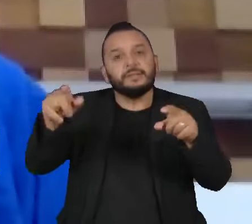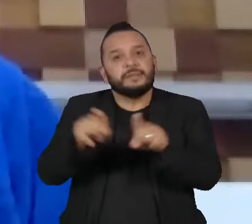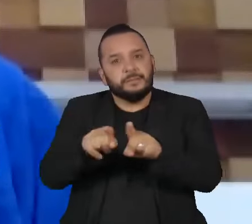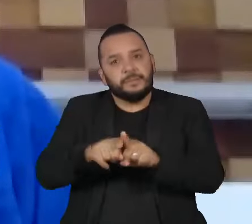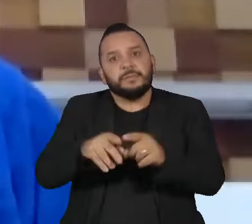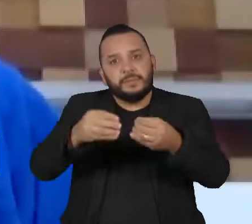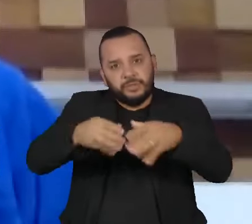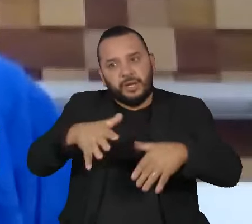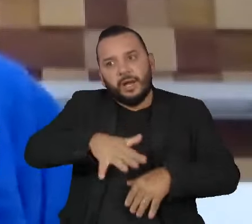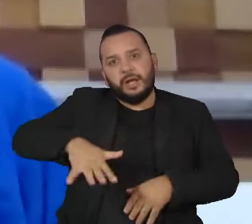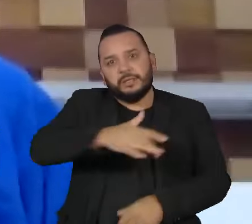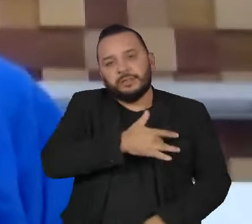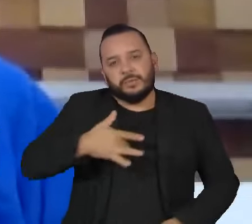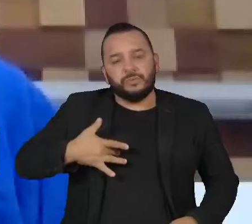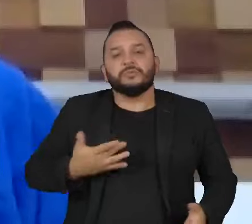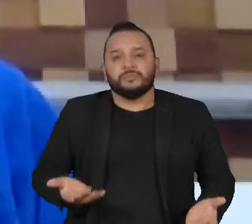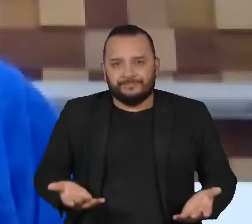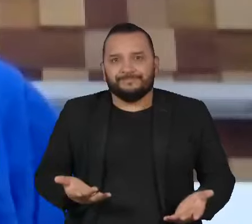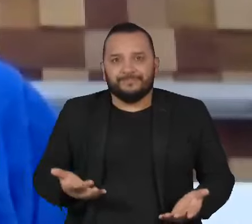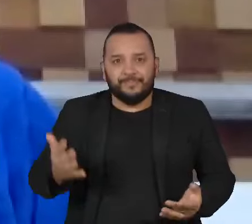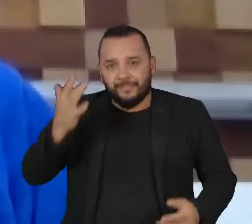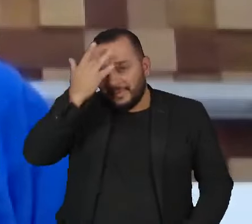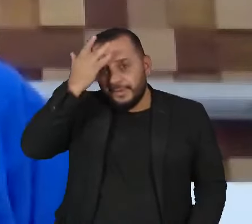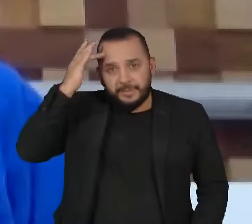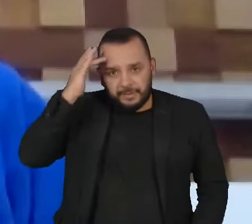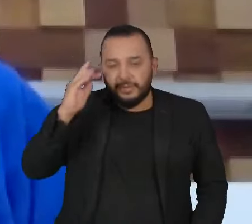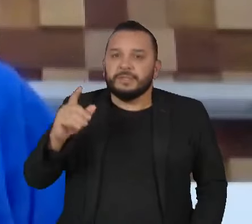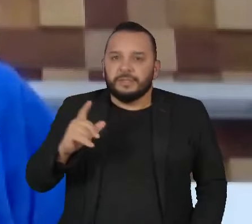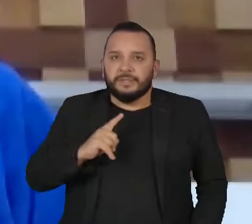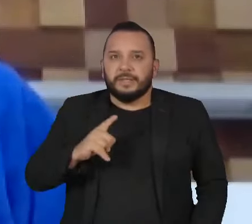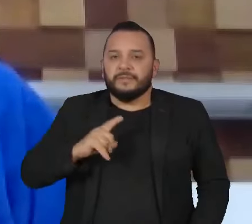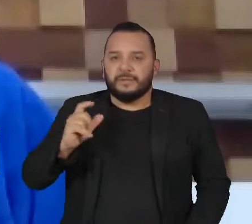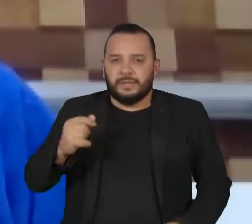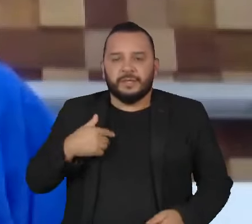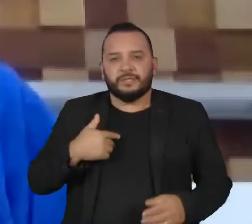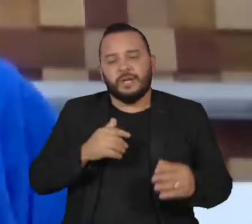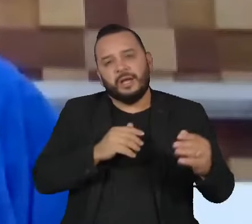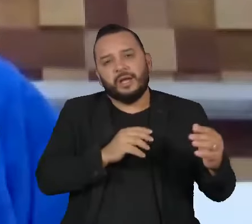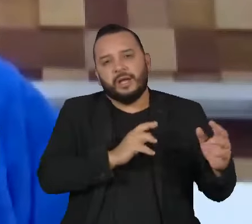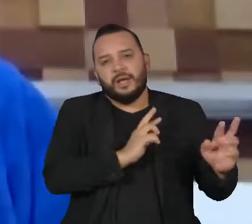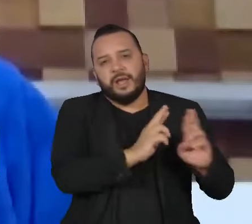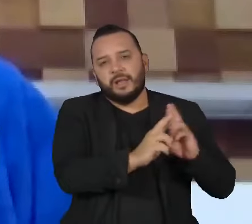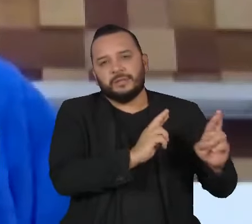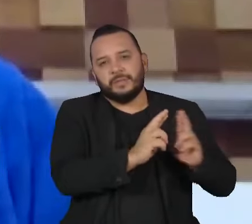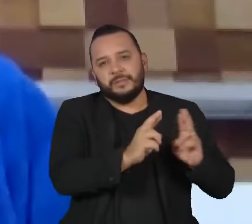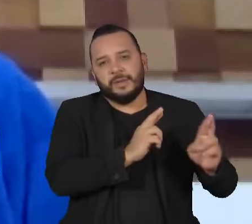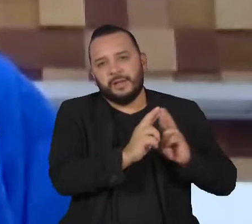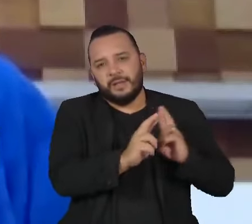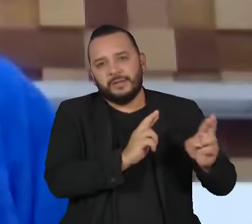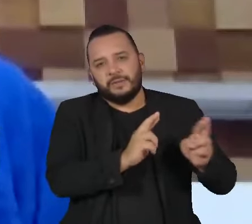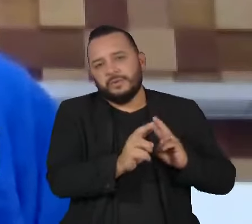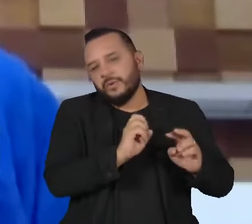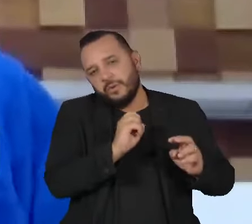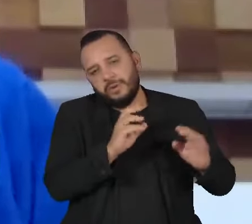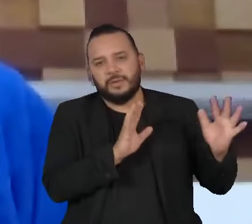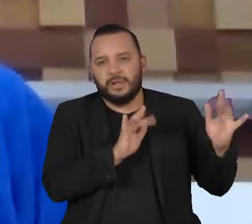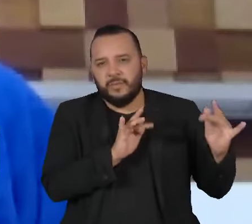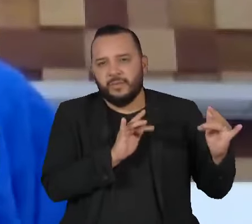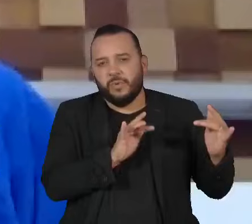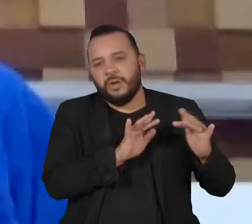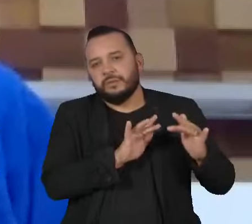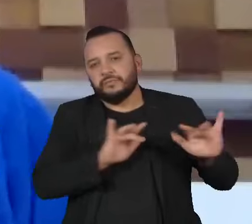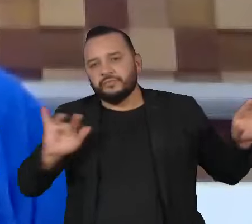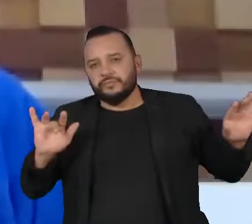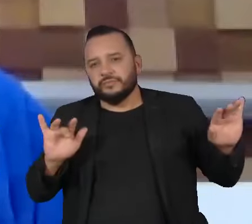pública é, de fato, com pessoas que tiveram um relacionamento prévio, e isso acaba sendo, de uma certa forma,